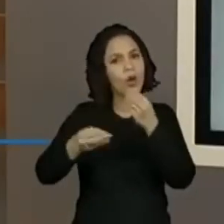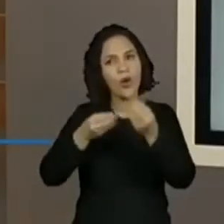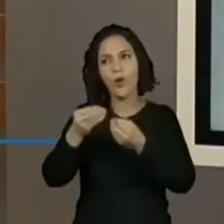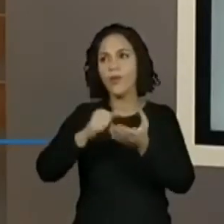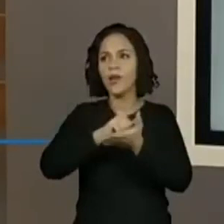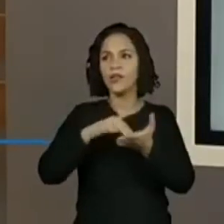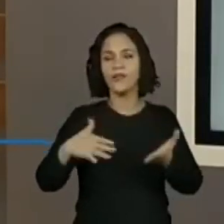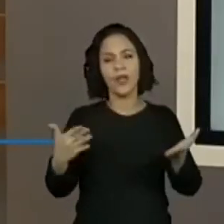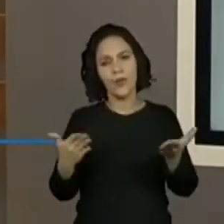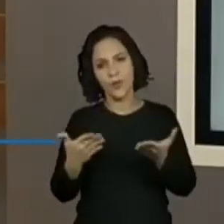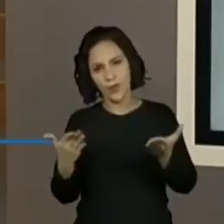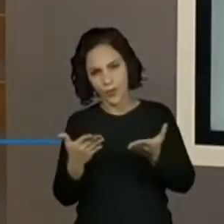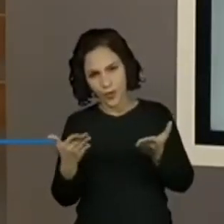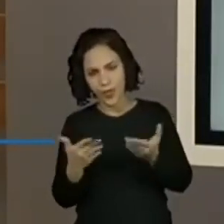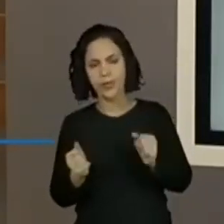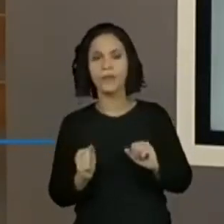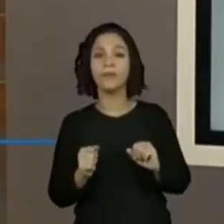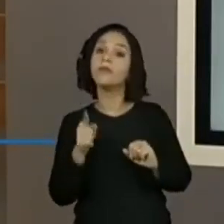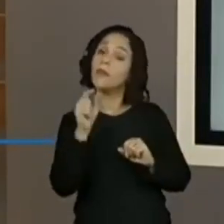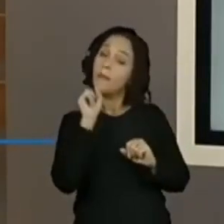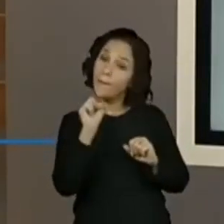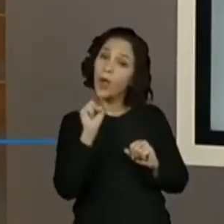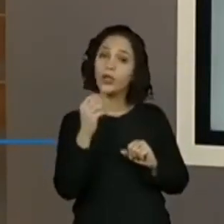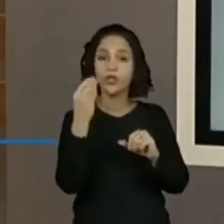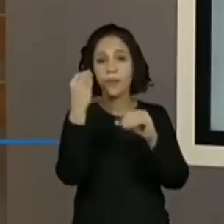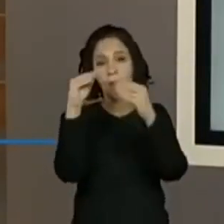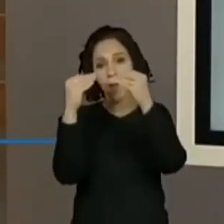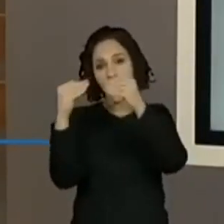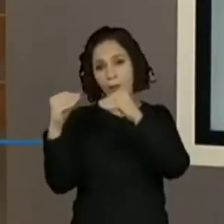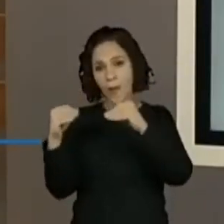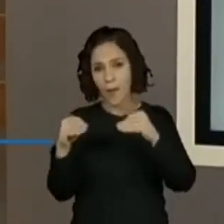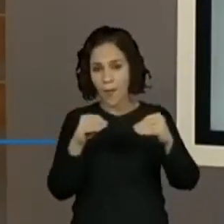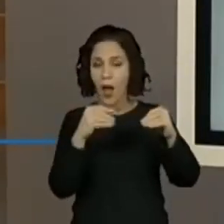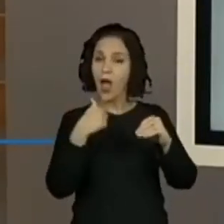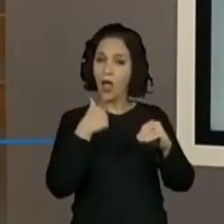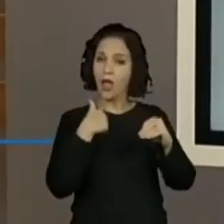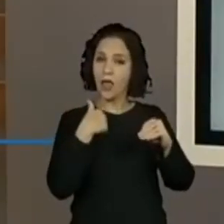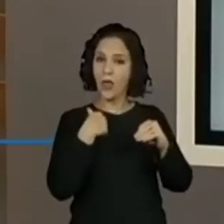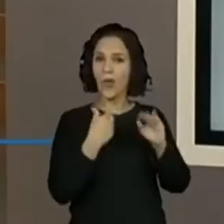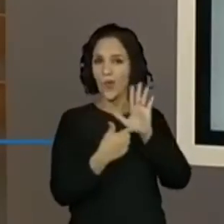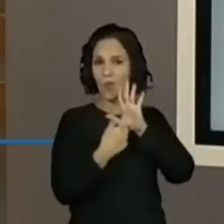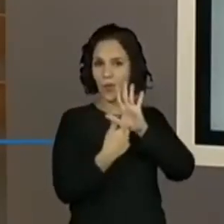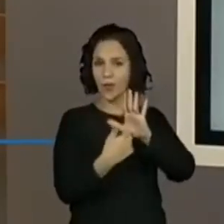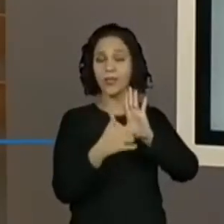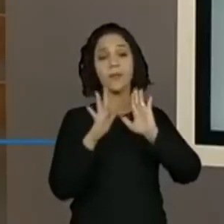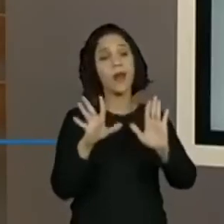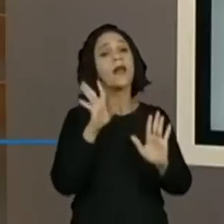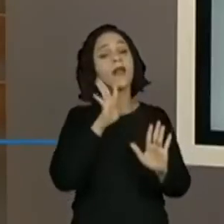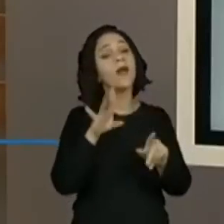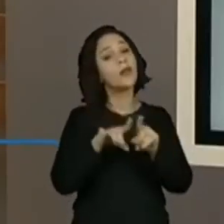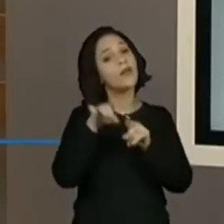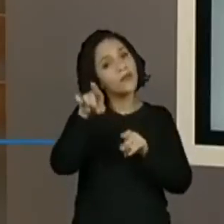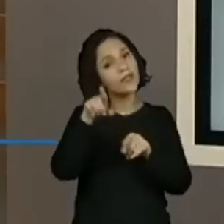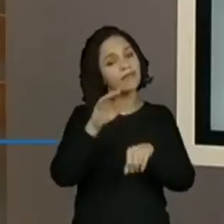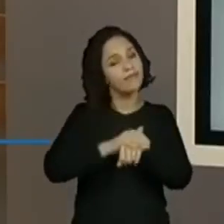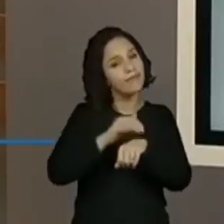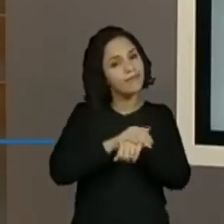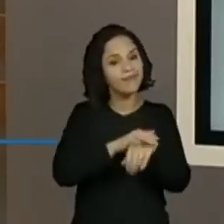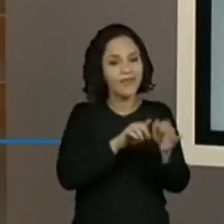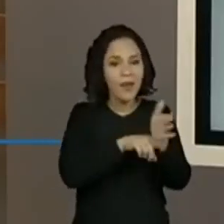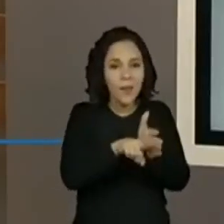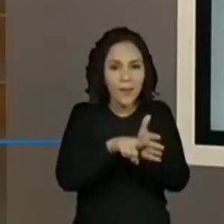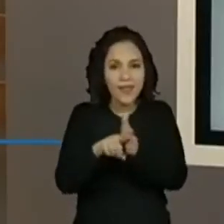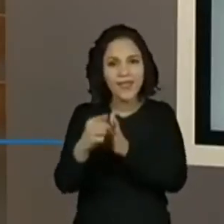nesse momento. Vocês podem até preencher com as notícias que a professora vai apresentar, mas seria legal se vocês pesquisassem